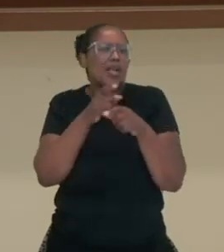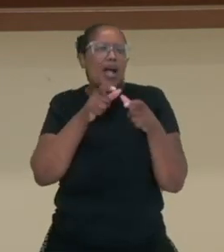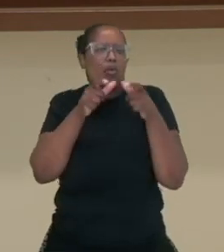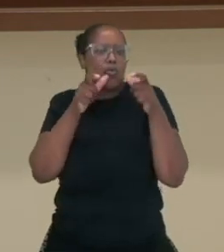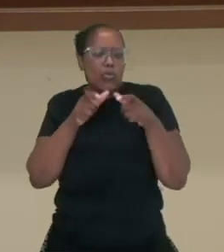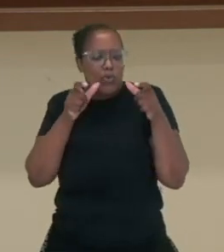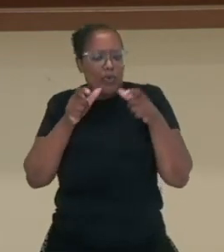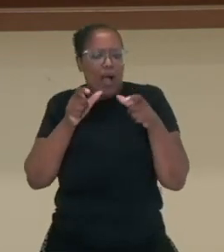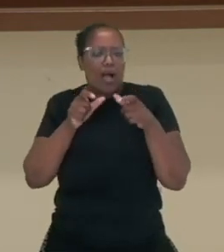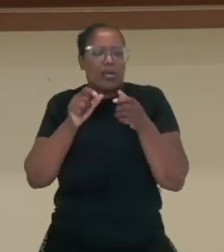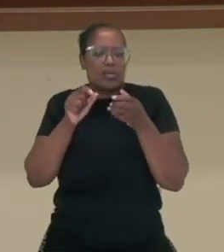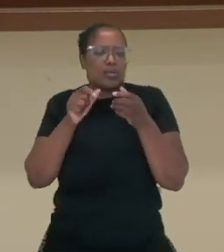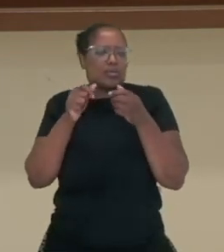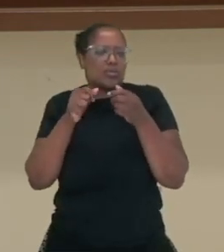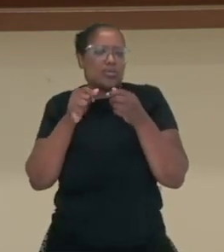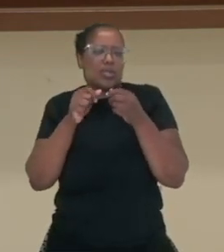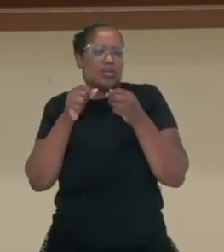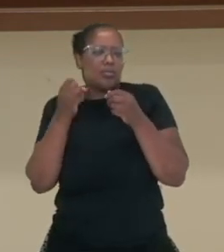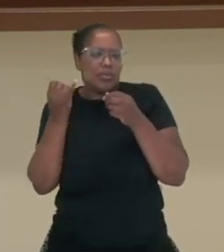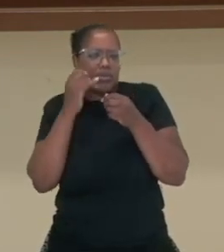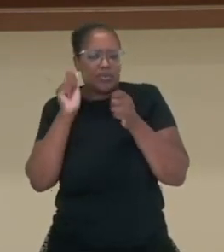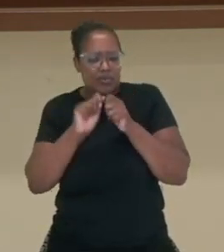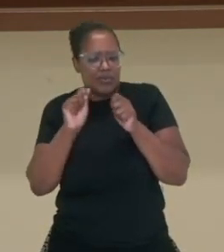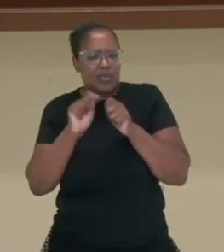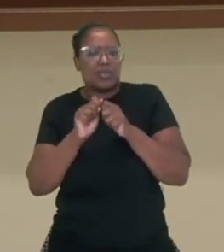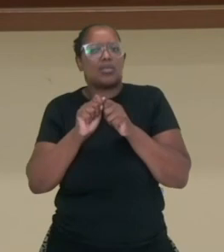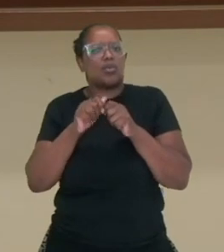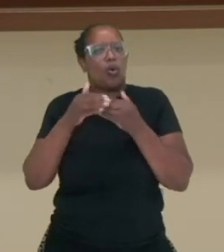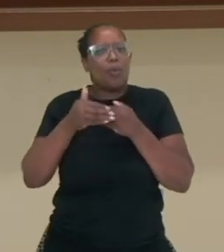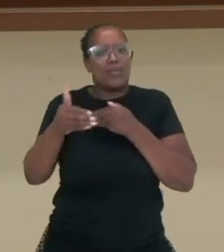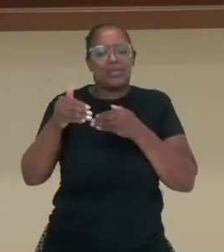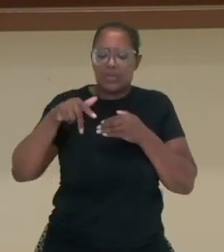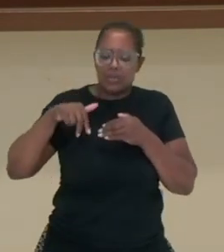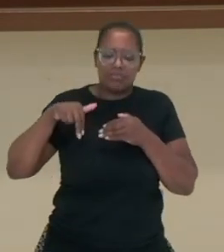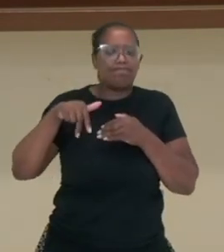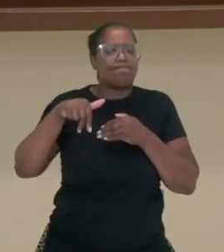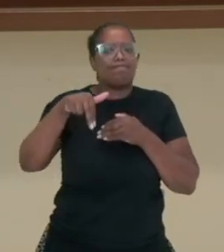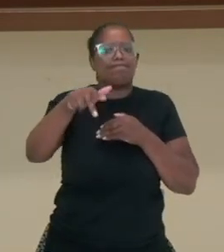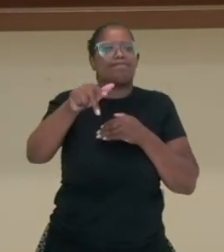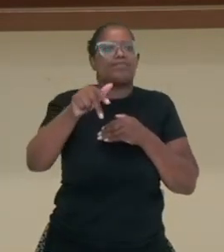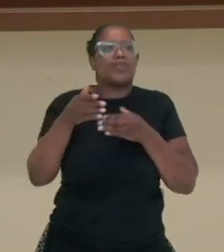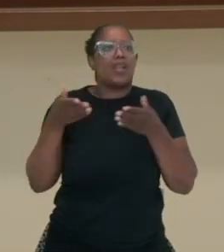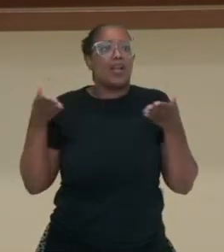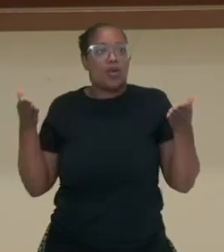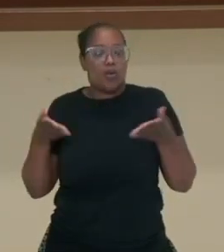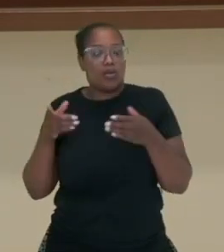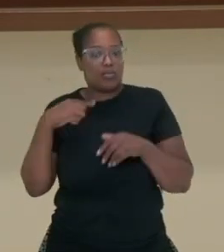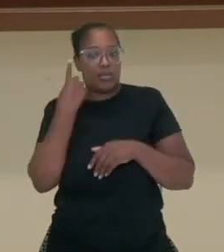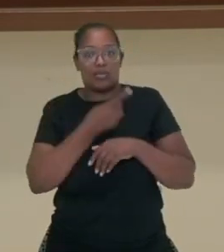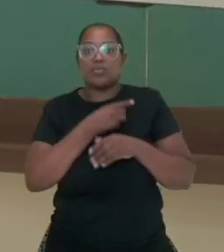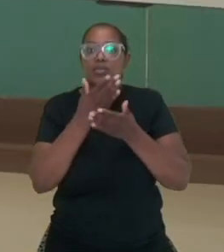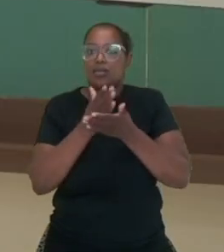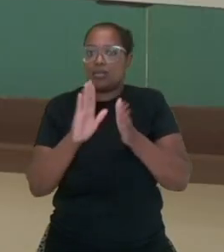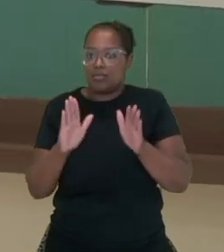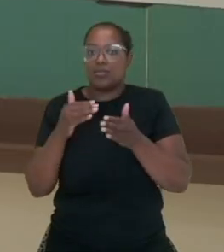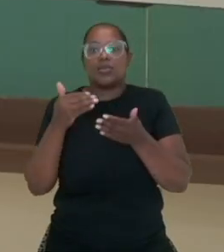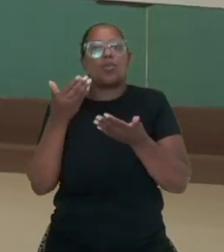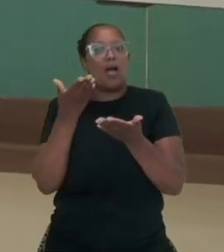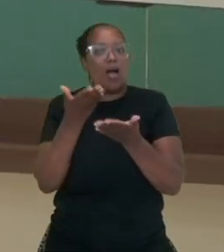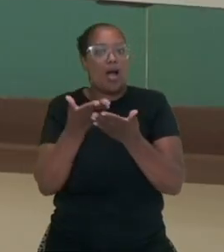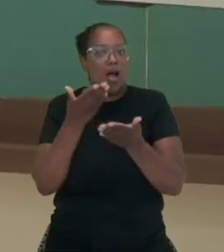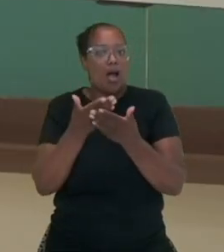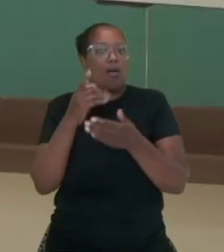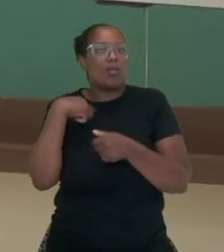seu dia a dia e nem vai ficar tão ruim assim, tá bom? Por aqui nós vamos encerrando, lembrando que nós aprendemos.